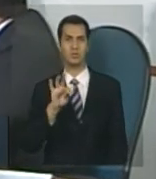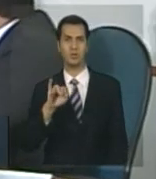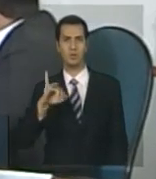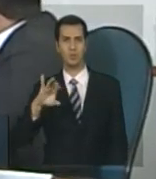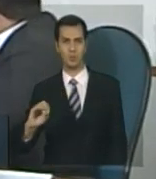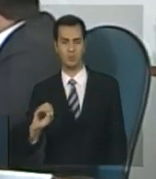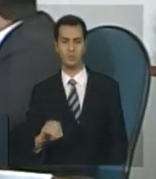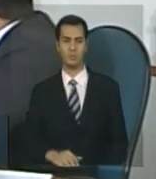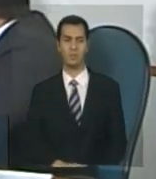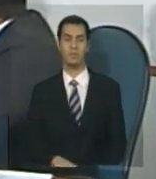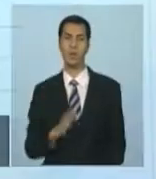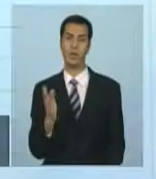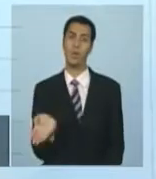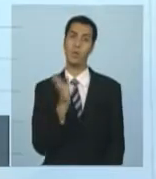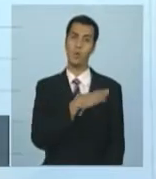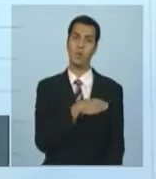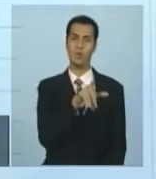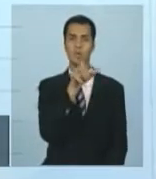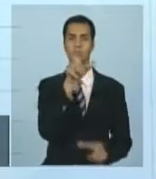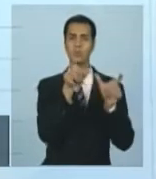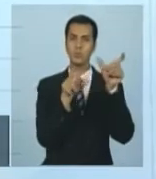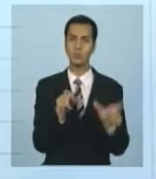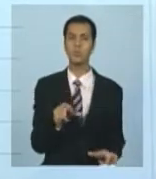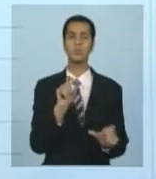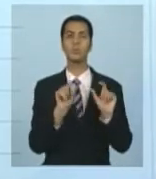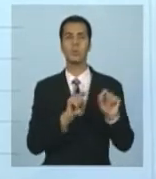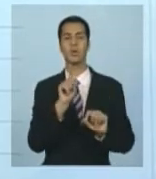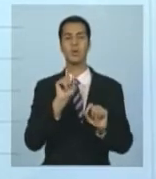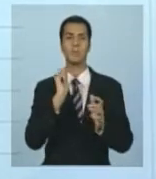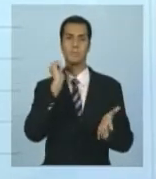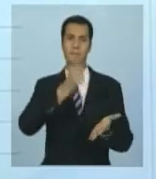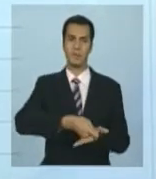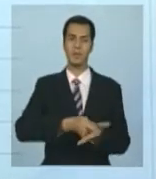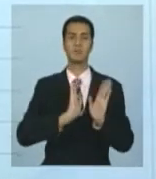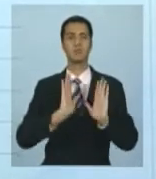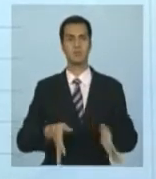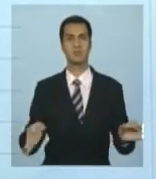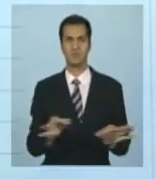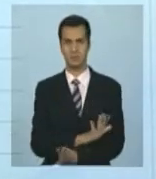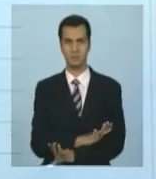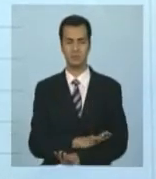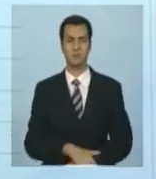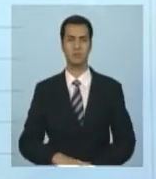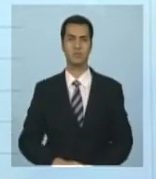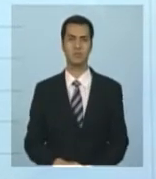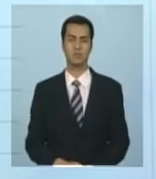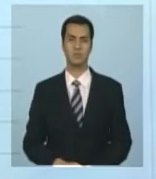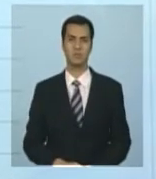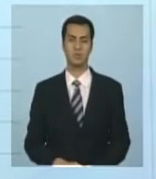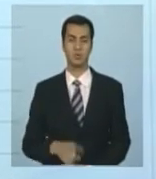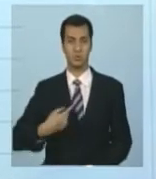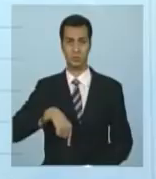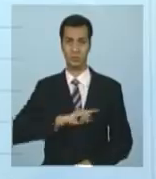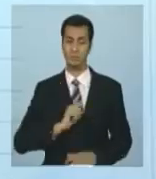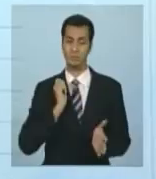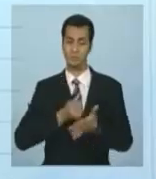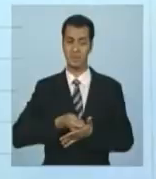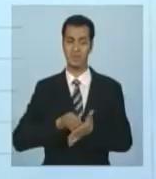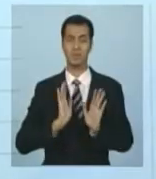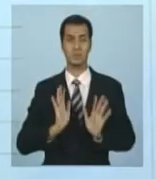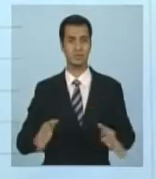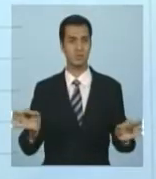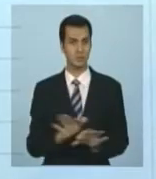estamos vendo aqui ao lado o que é que nós pagamos, o que é que o Ministério pagou. Então, nós pagamos,